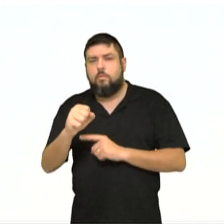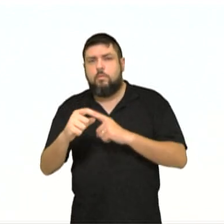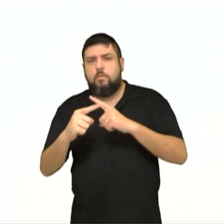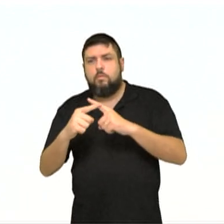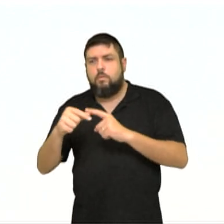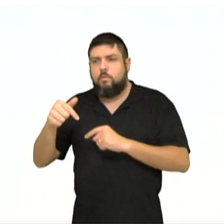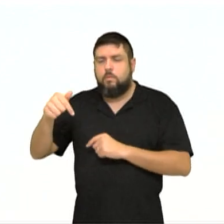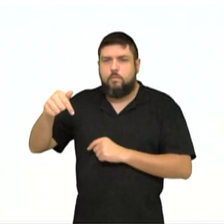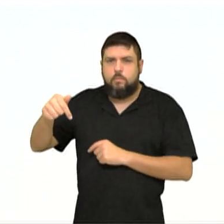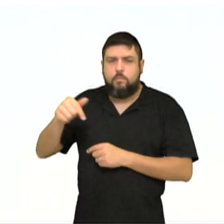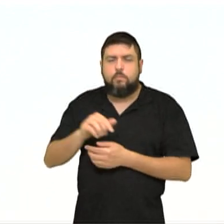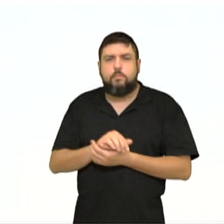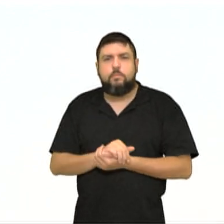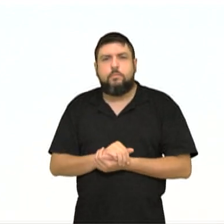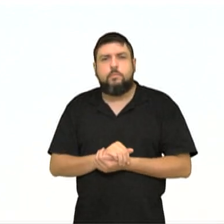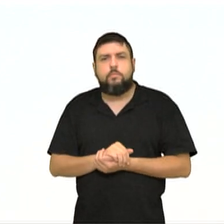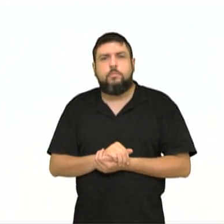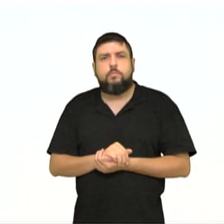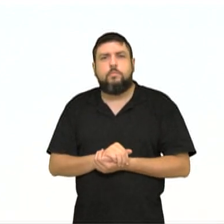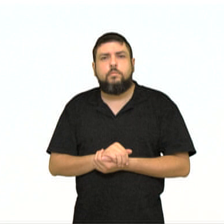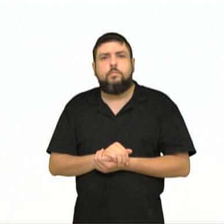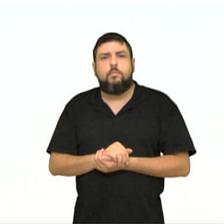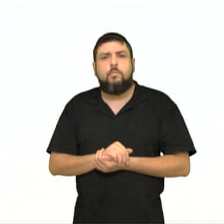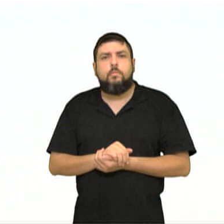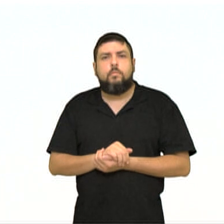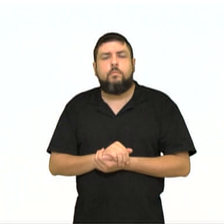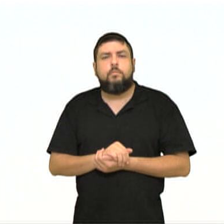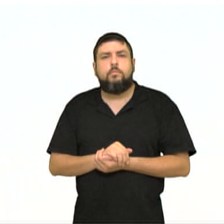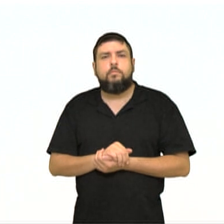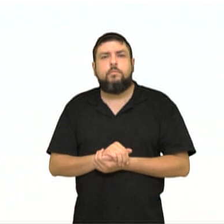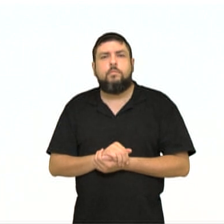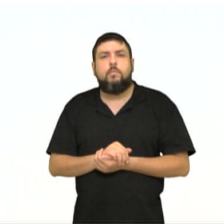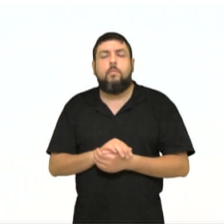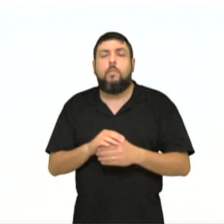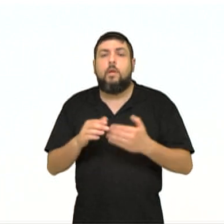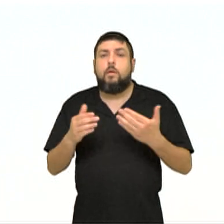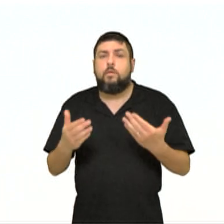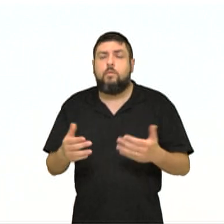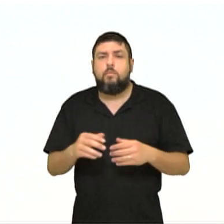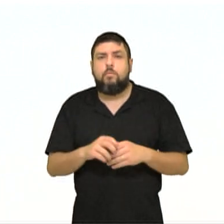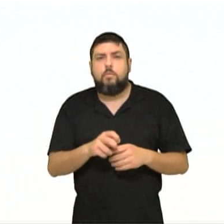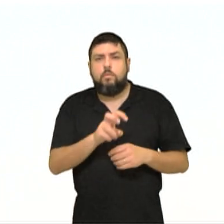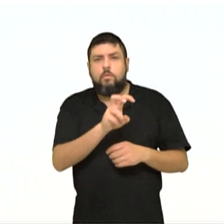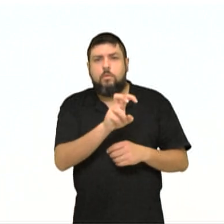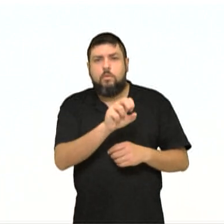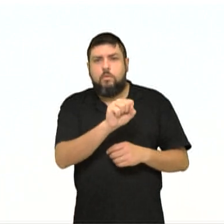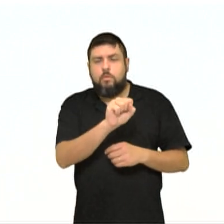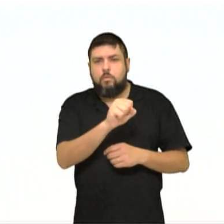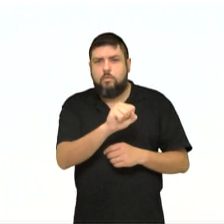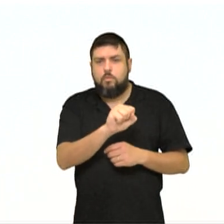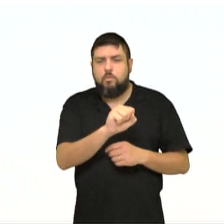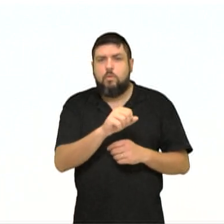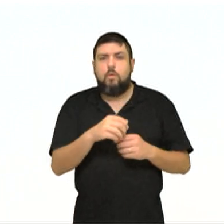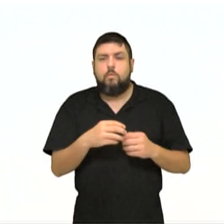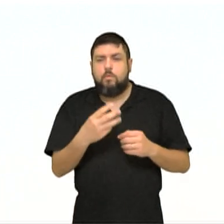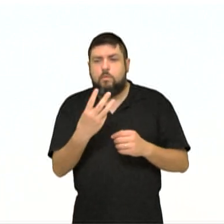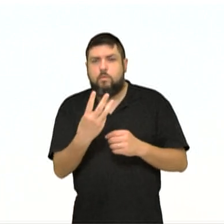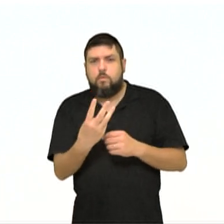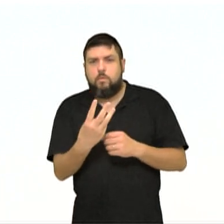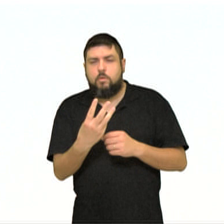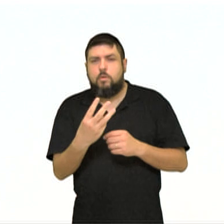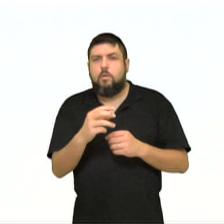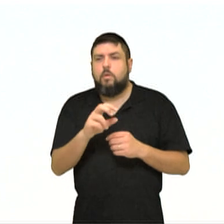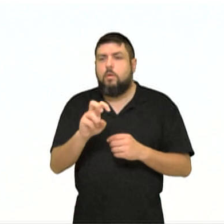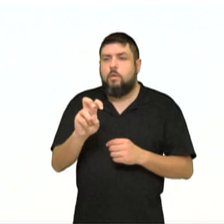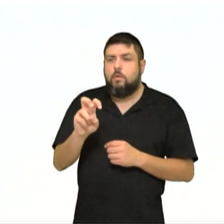multiplicando dois fatores ao mesmo tempo, né? Dois fatores. Ou seja, o 58 multiplica tanto o 3 quanto o